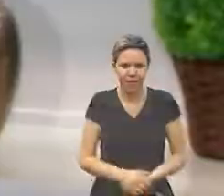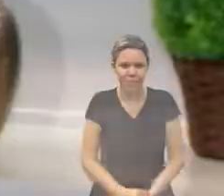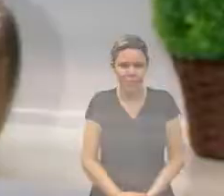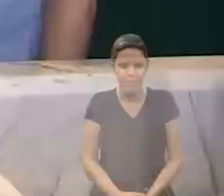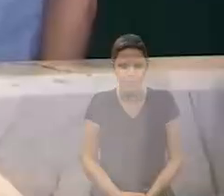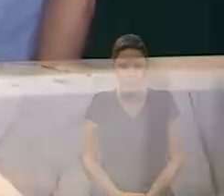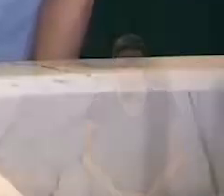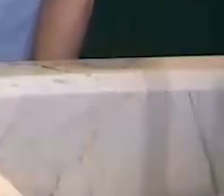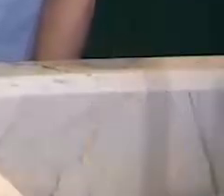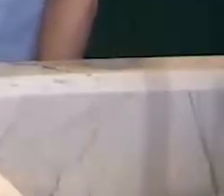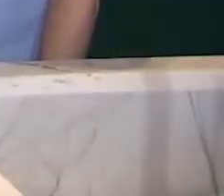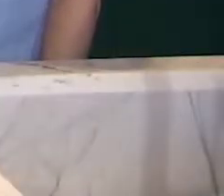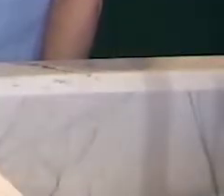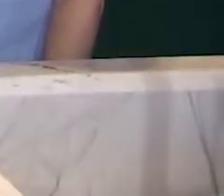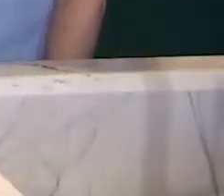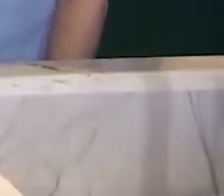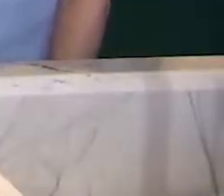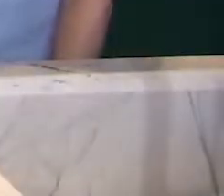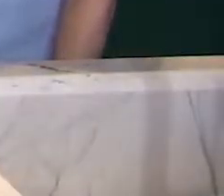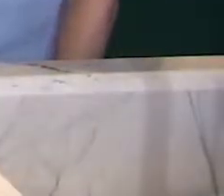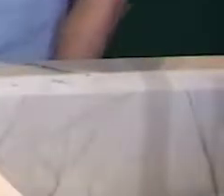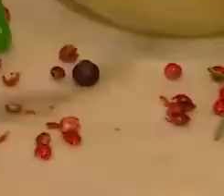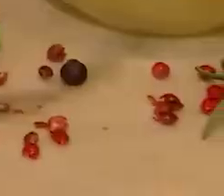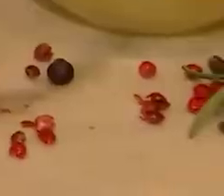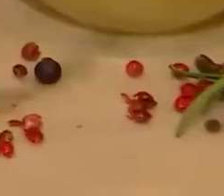próxima. Tchau, tchau.